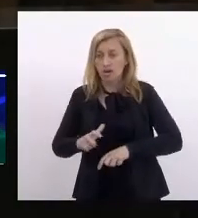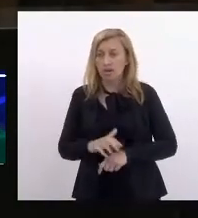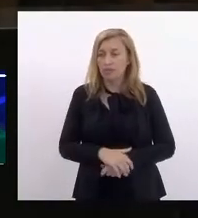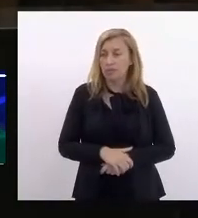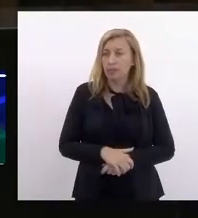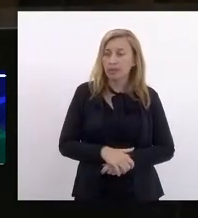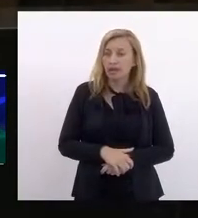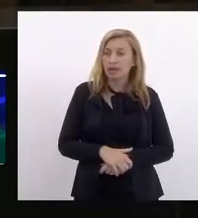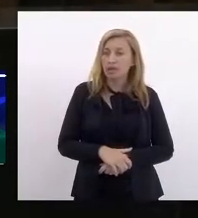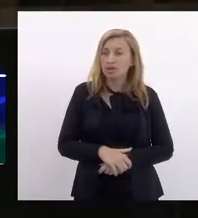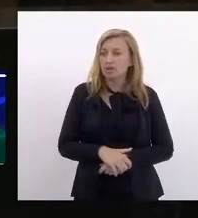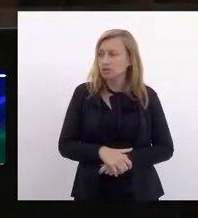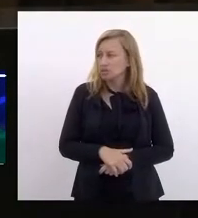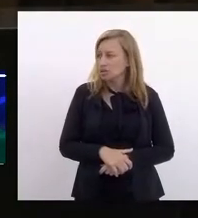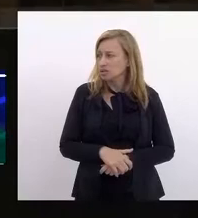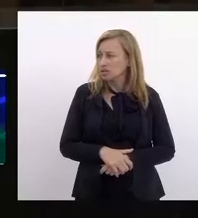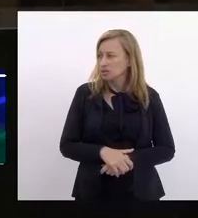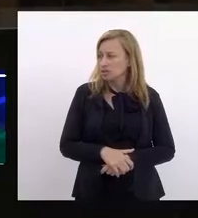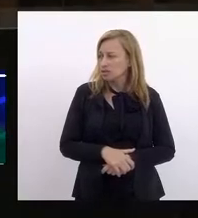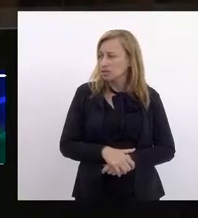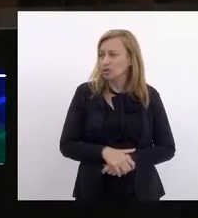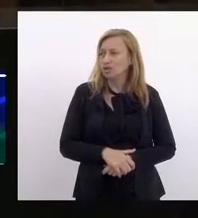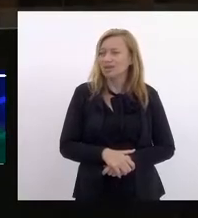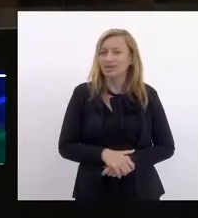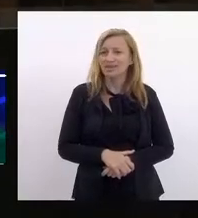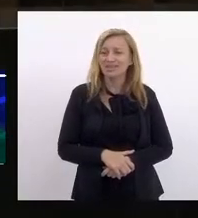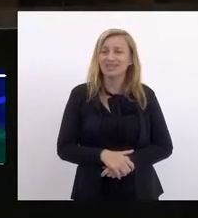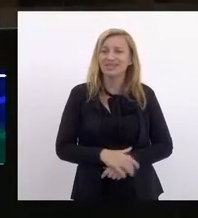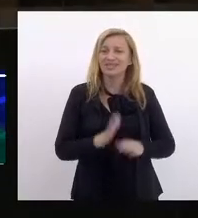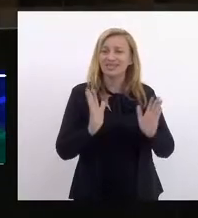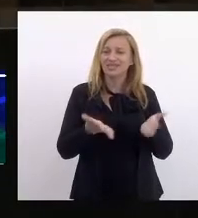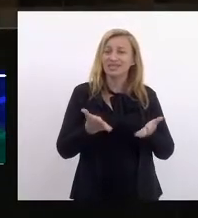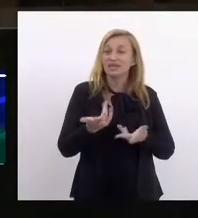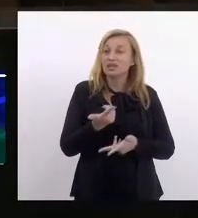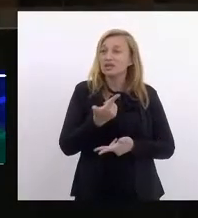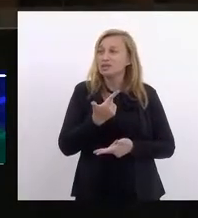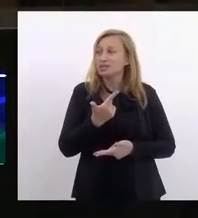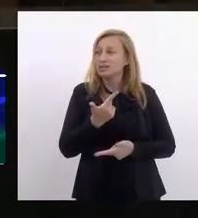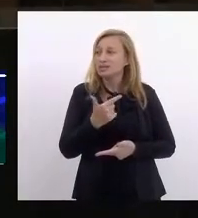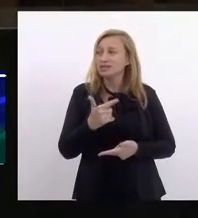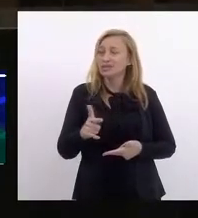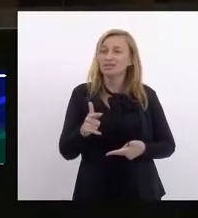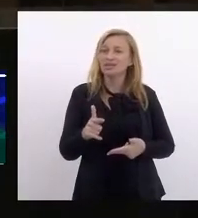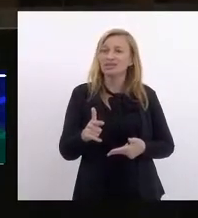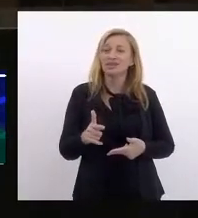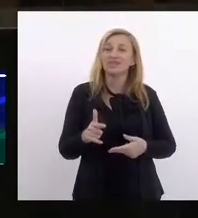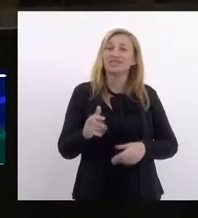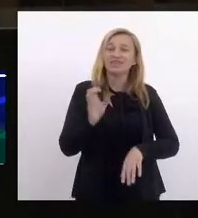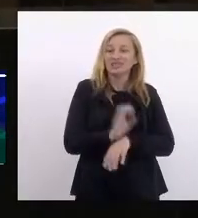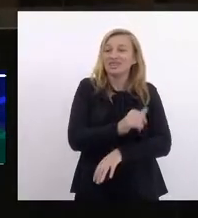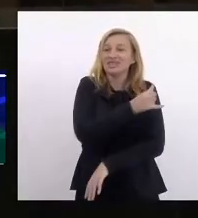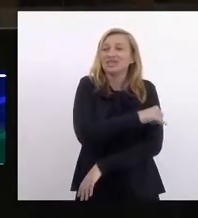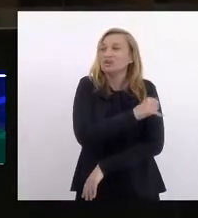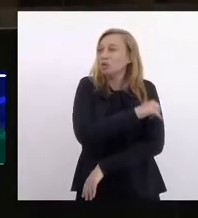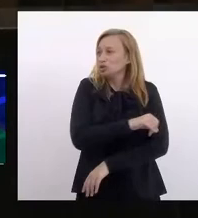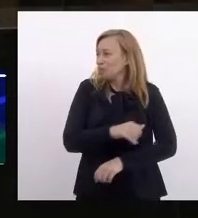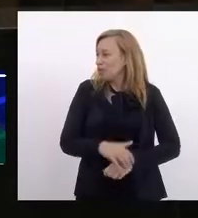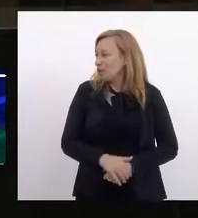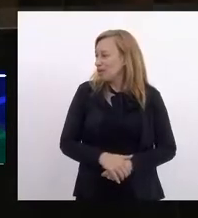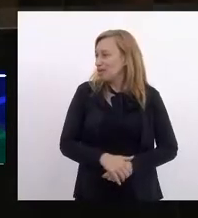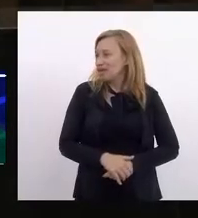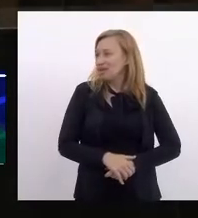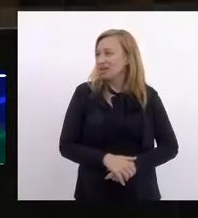Ou seja, a ThyssenKrupp hoje não deveria sequer existir no Estado do Rio de Janeiro diante de